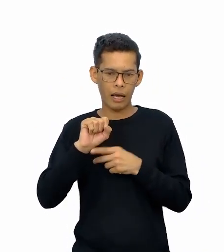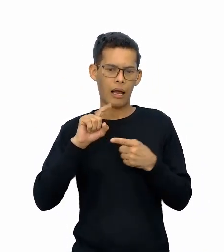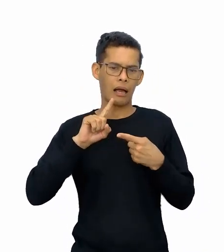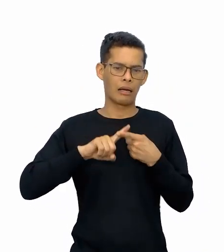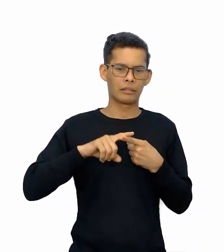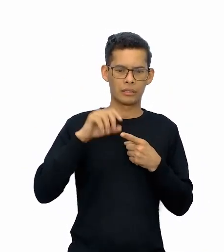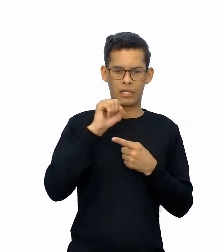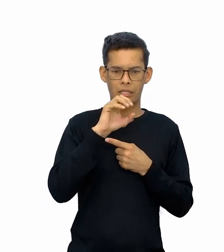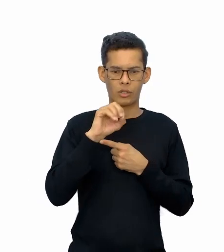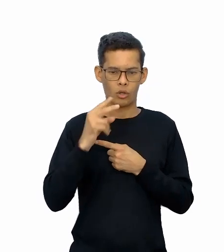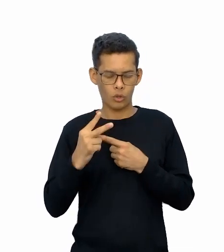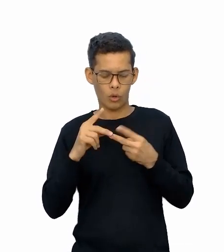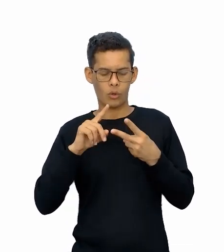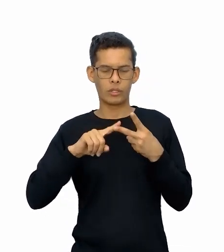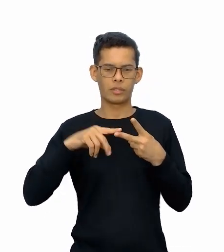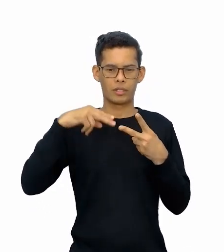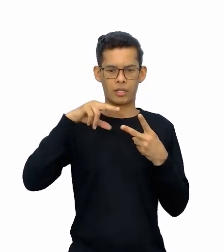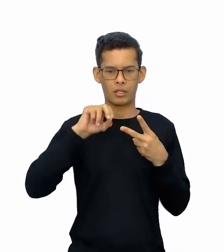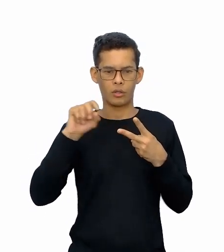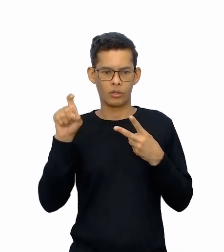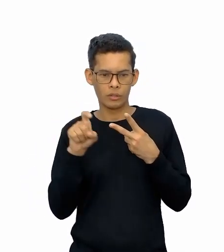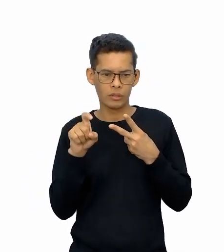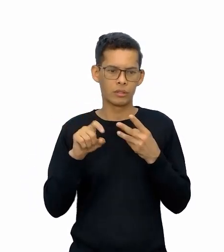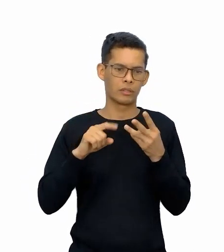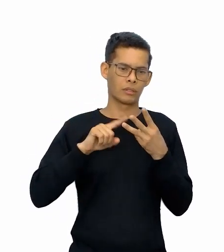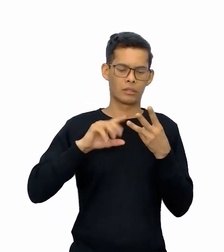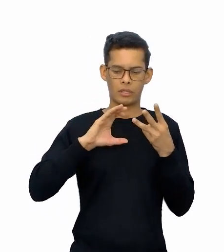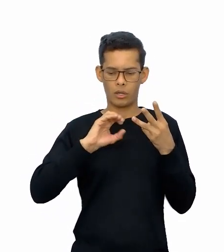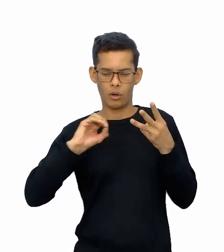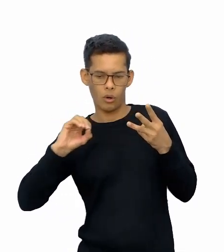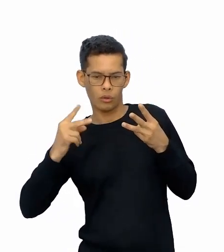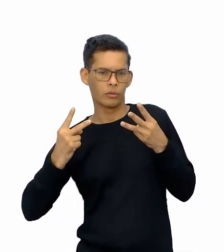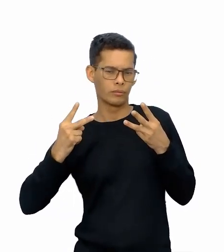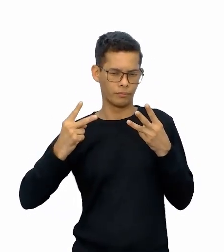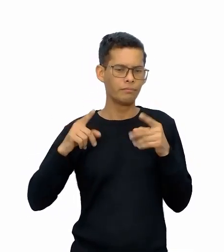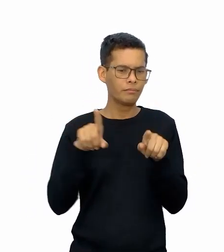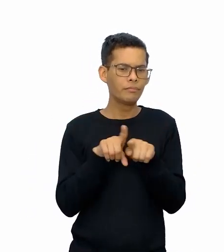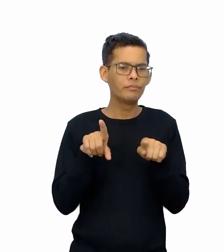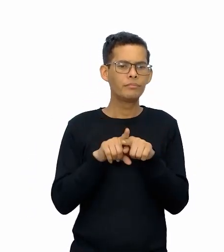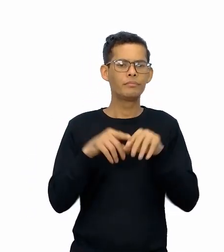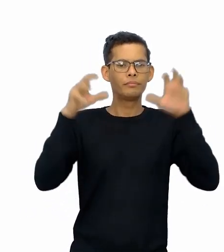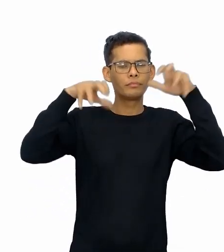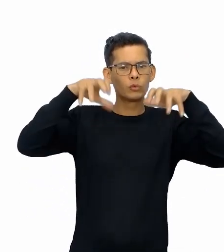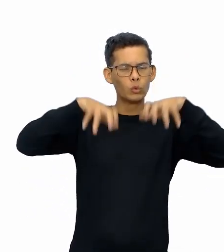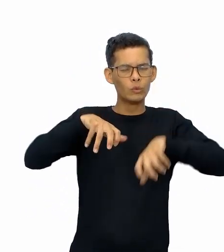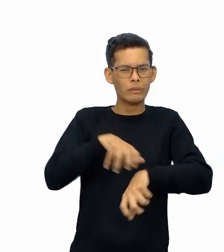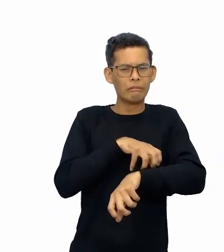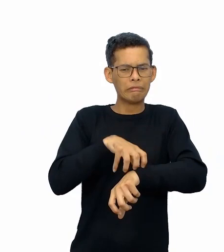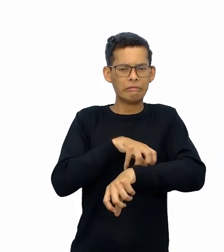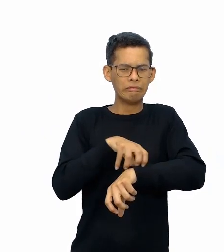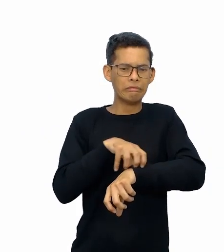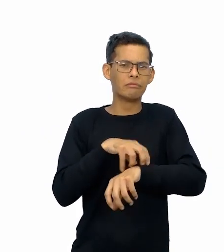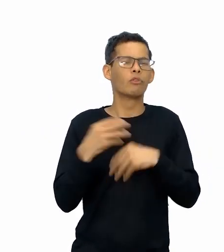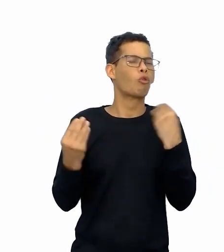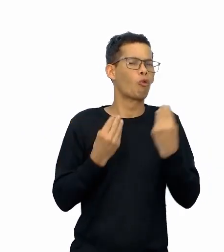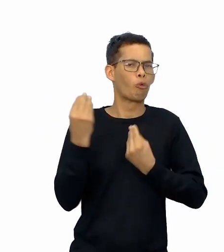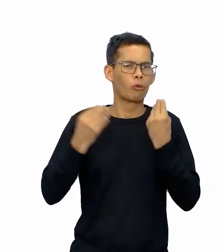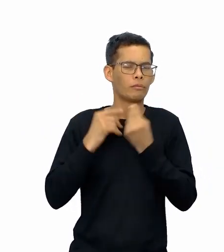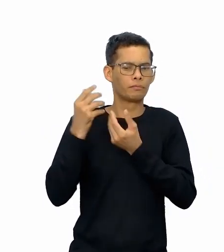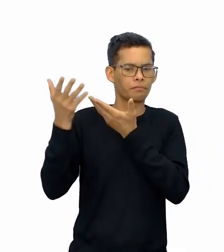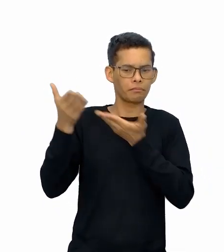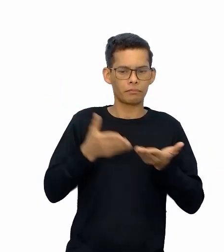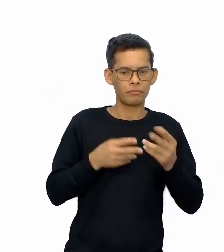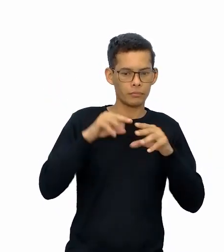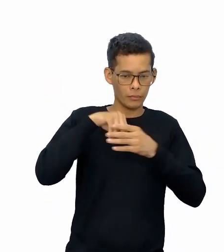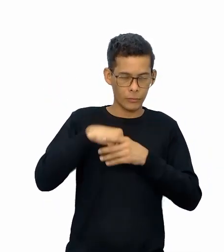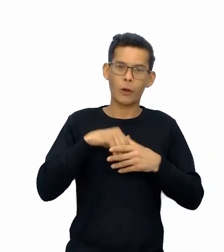e outros, responsáveis pela intensificação da chuva ácida. E a origem desse termo, da chuva ácida, é justamente trazida numa questão do